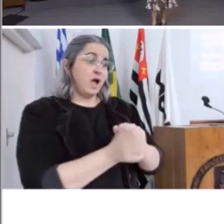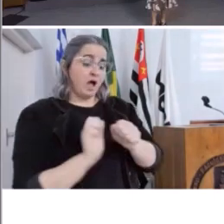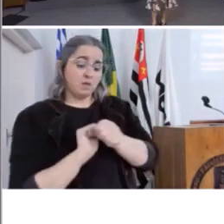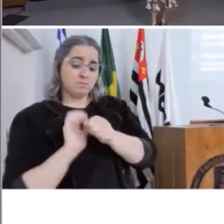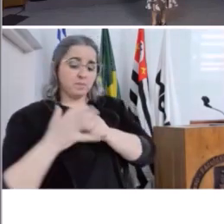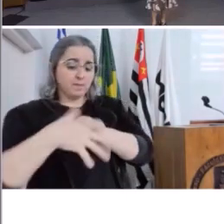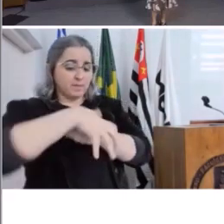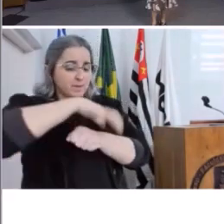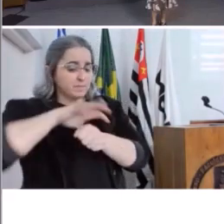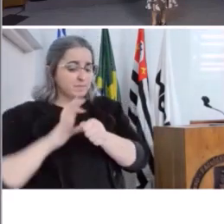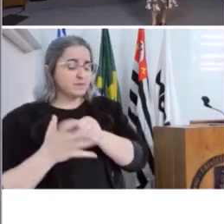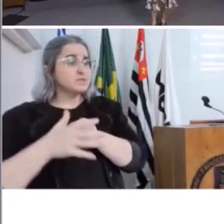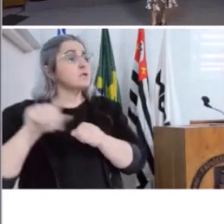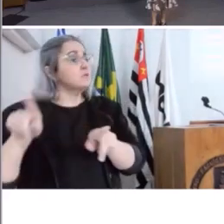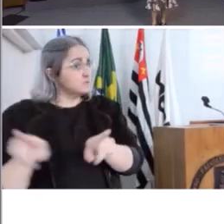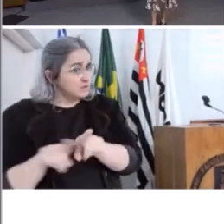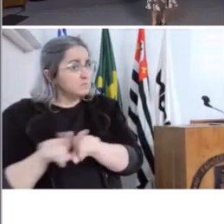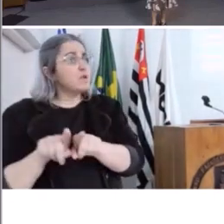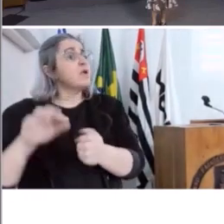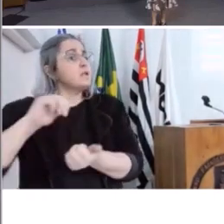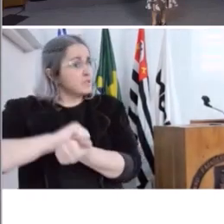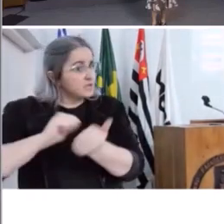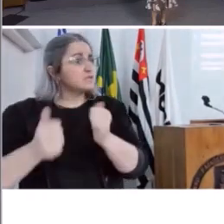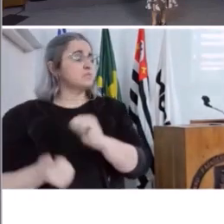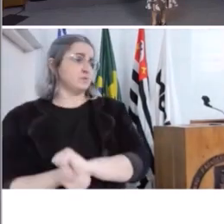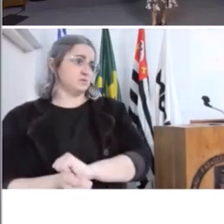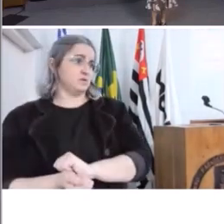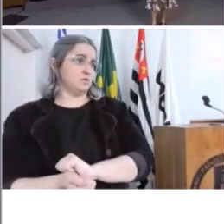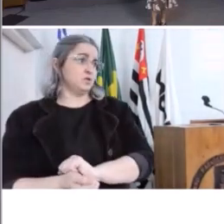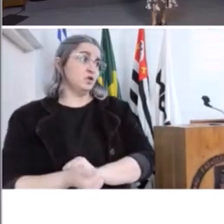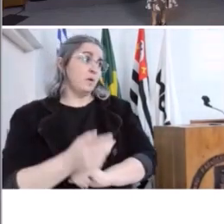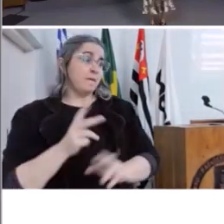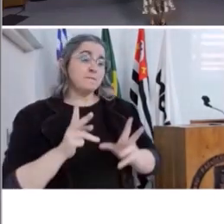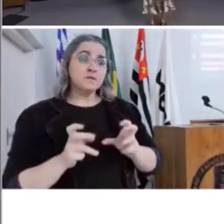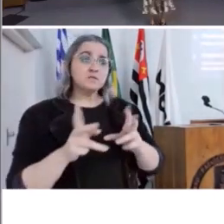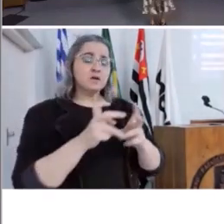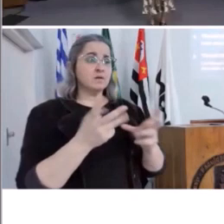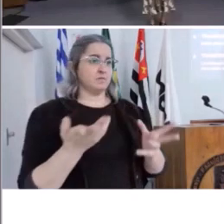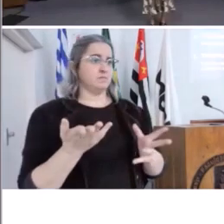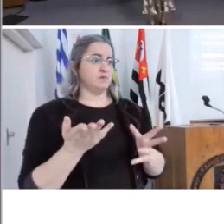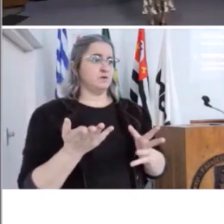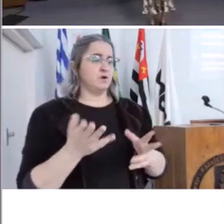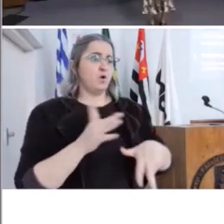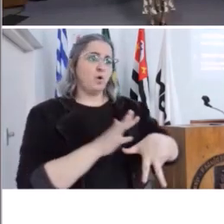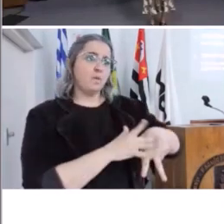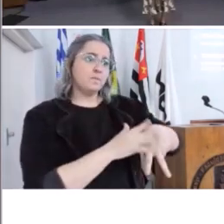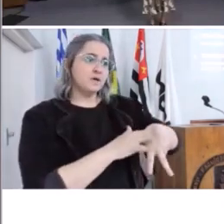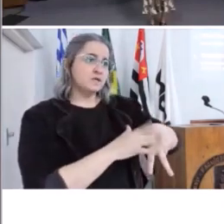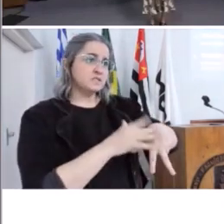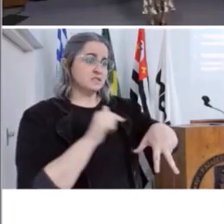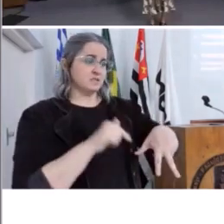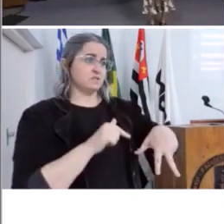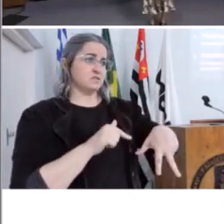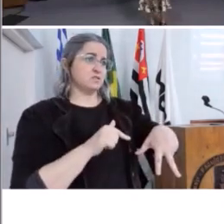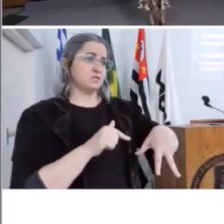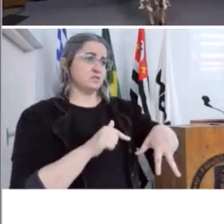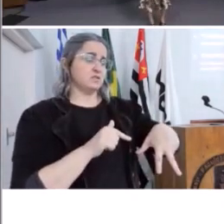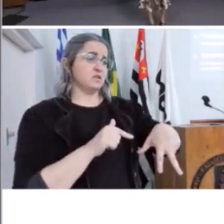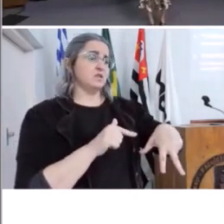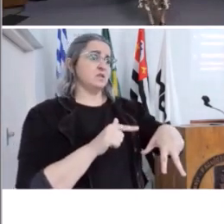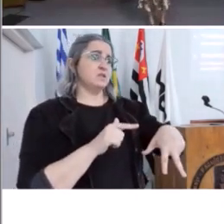poder adaptativo. Então, assim, ele está num quadro de medicações perenes, mas se ele